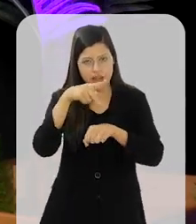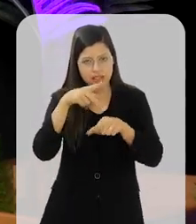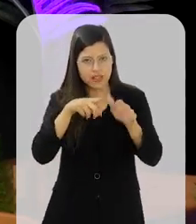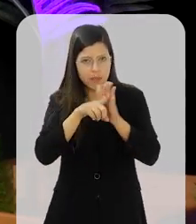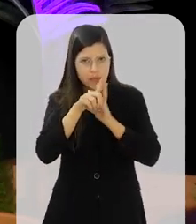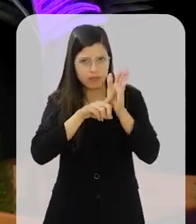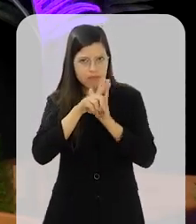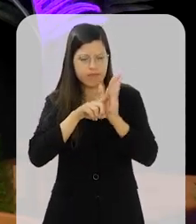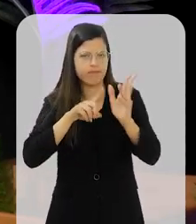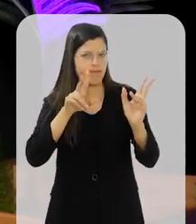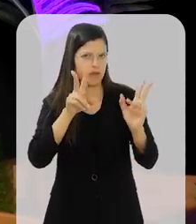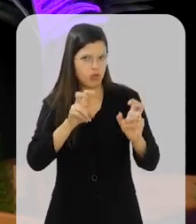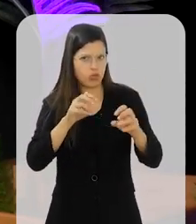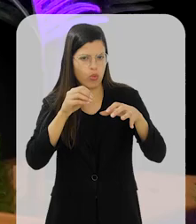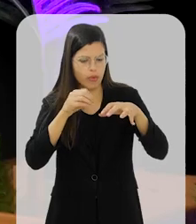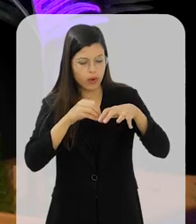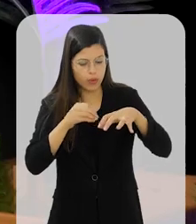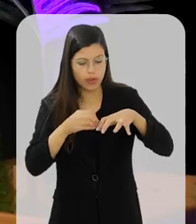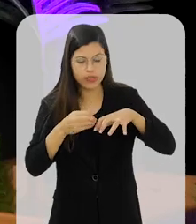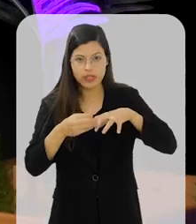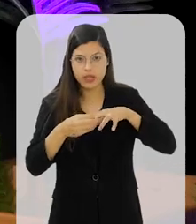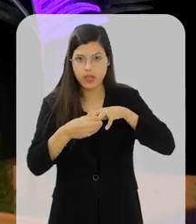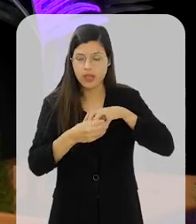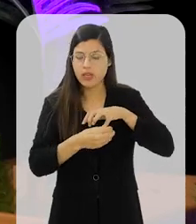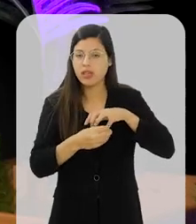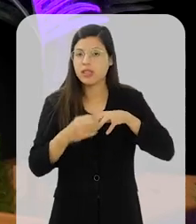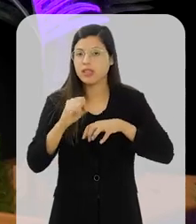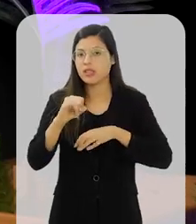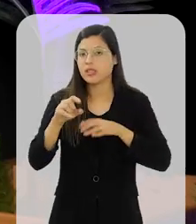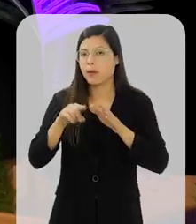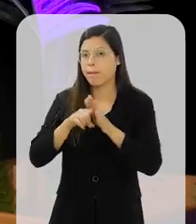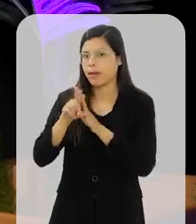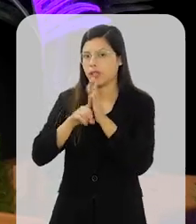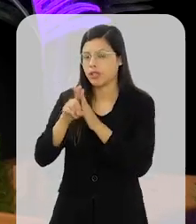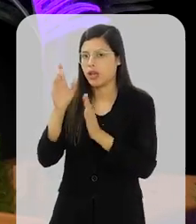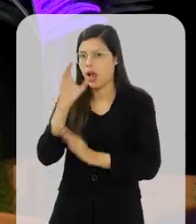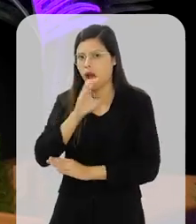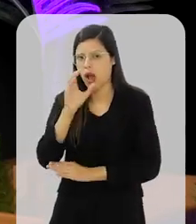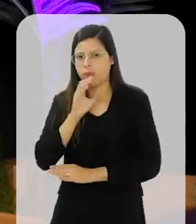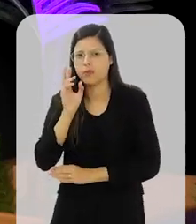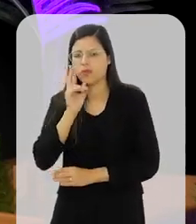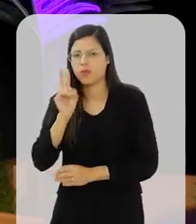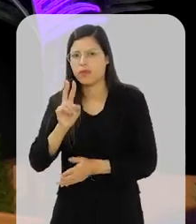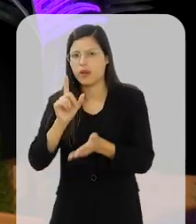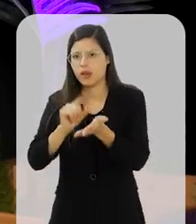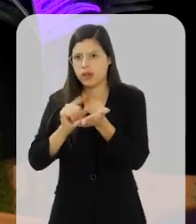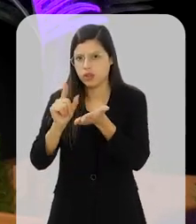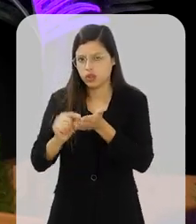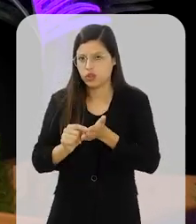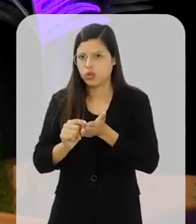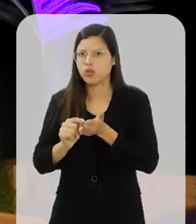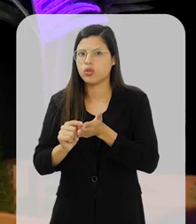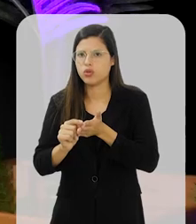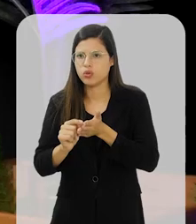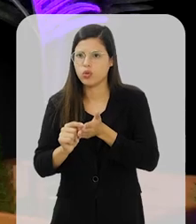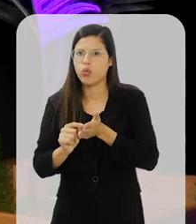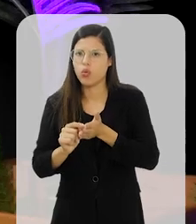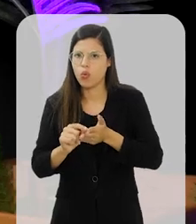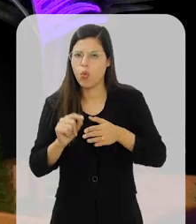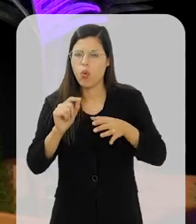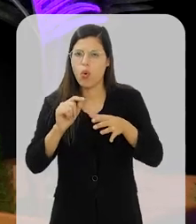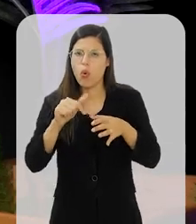também pesquisam sobre o açaí. Então, se você fizer uma busca rápida, você vai ver muitos artigos também com a